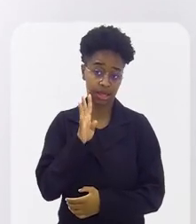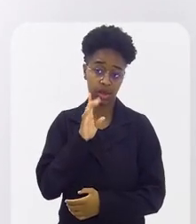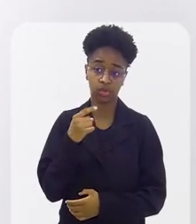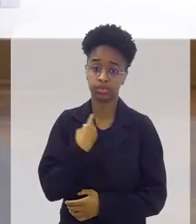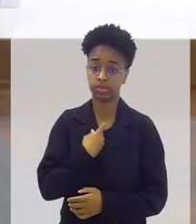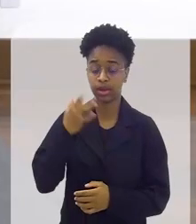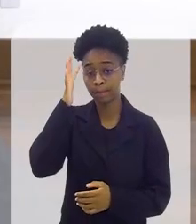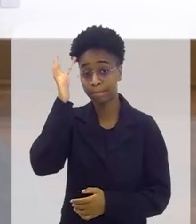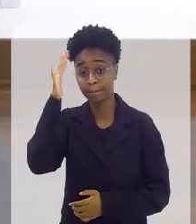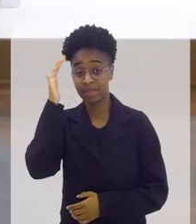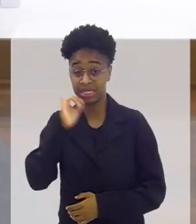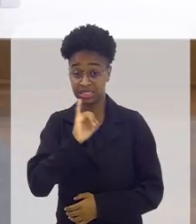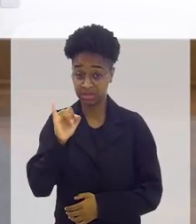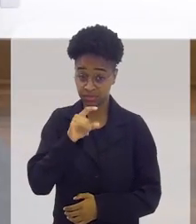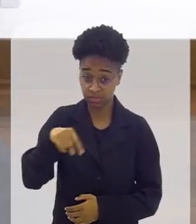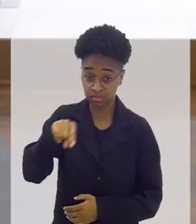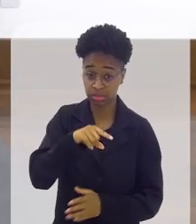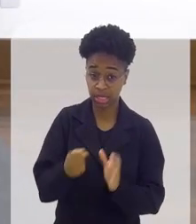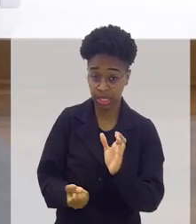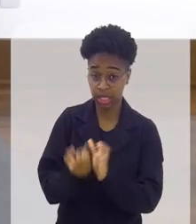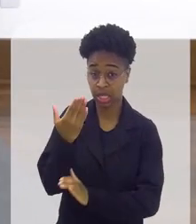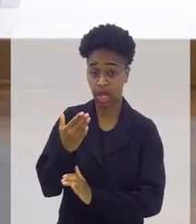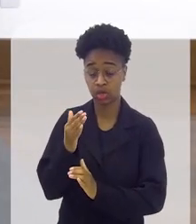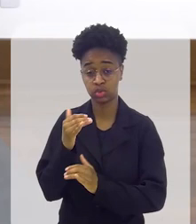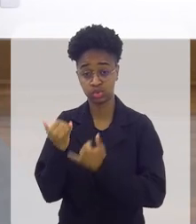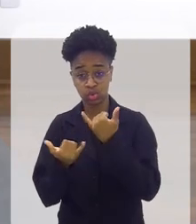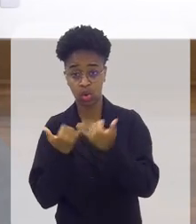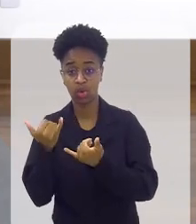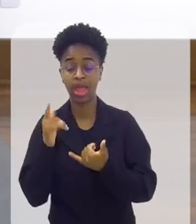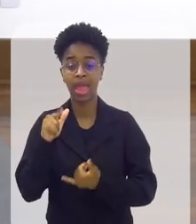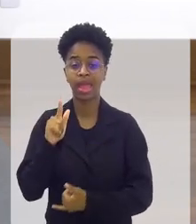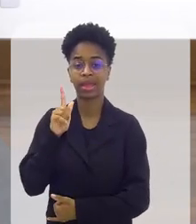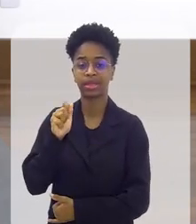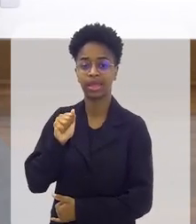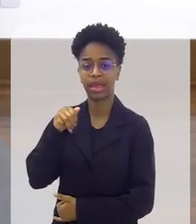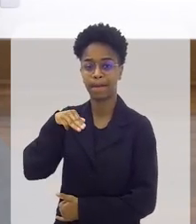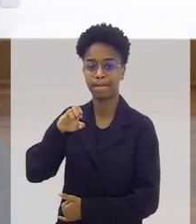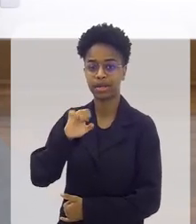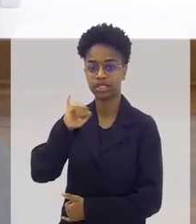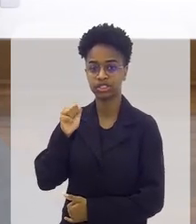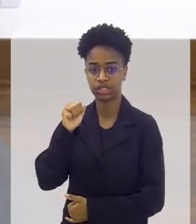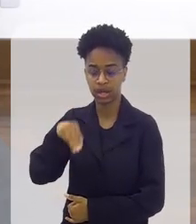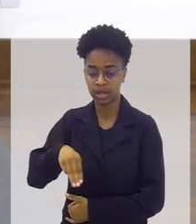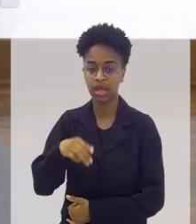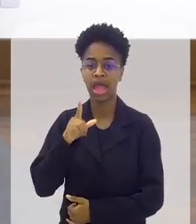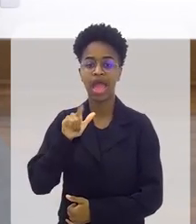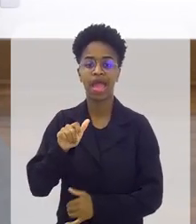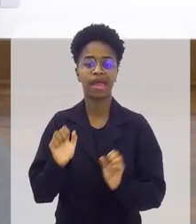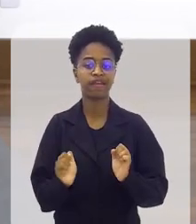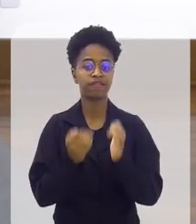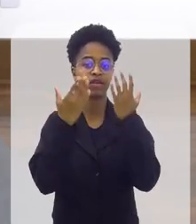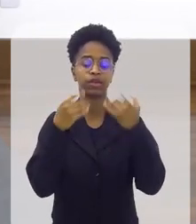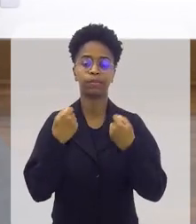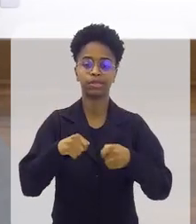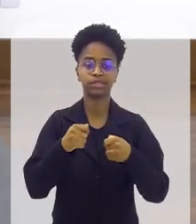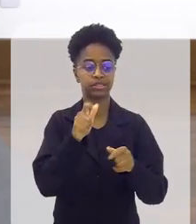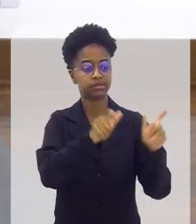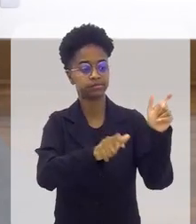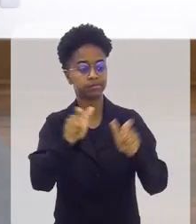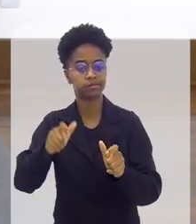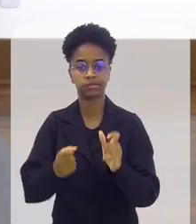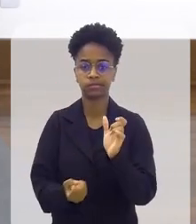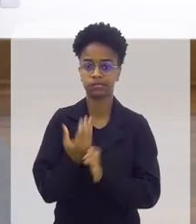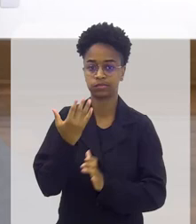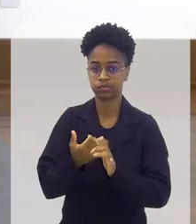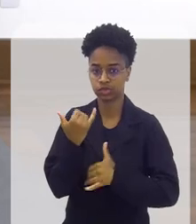que é legal partir disso para quem for desenvolver os jogos. Como eu falei, uma Game Jam é um evento que depende totalmente de quem